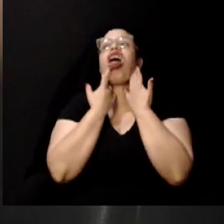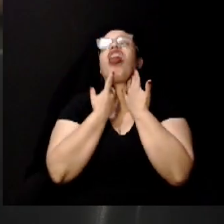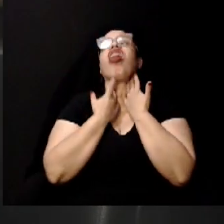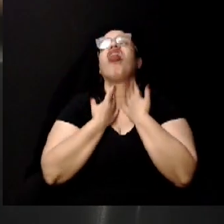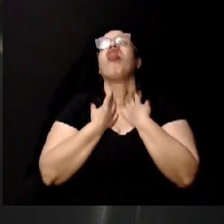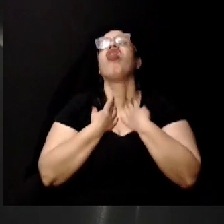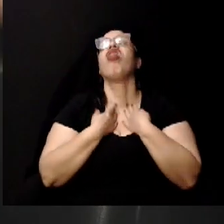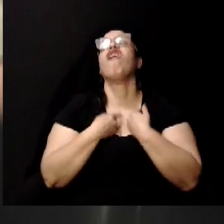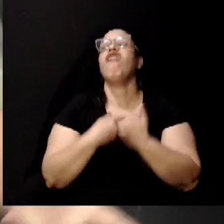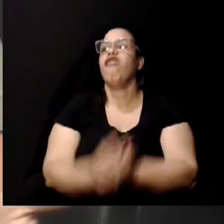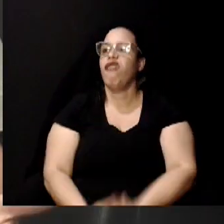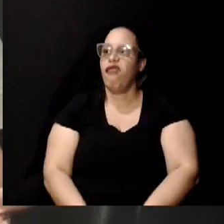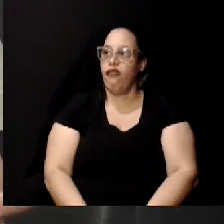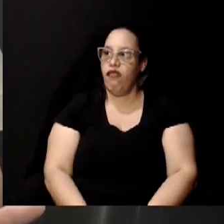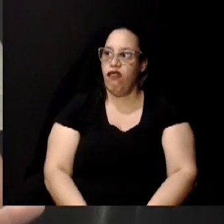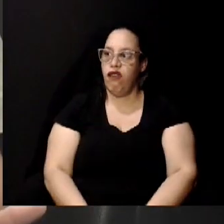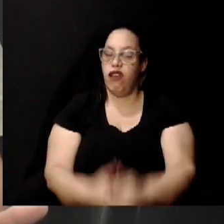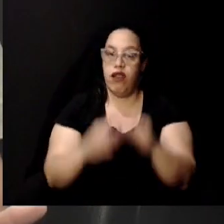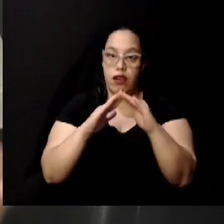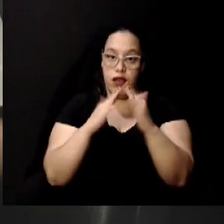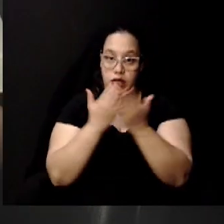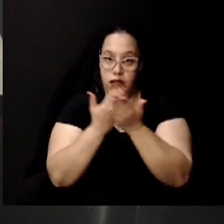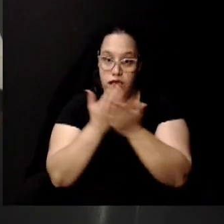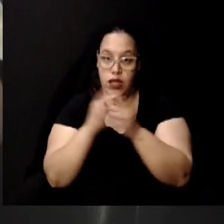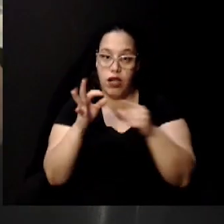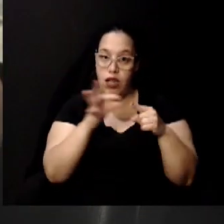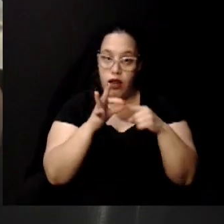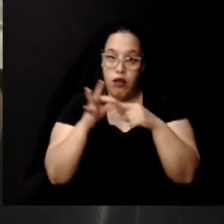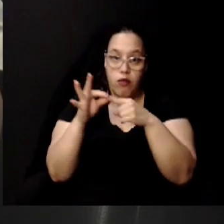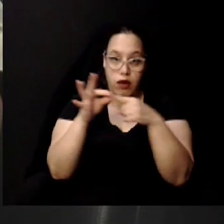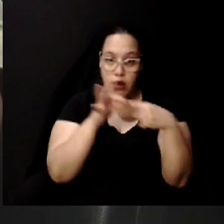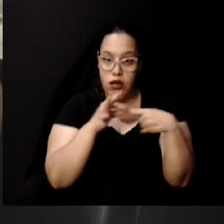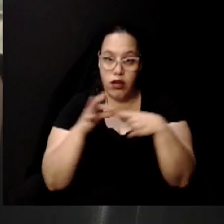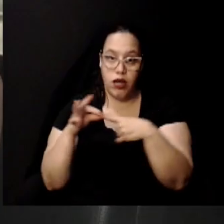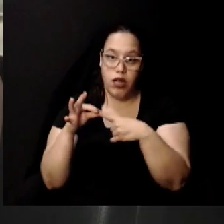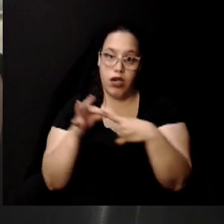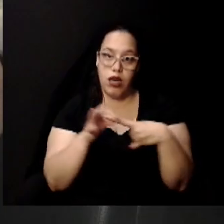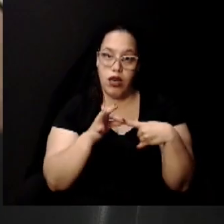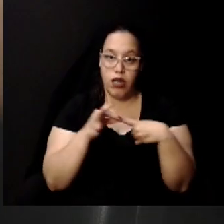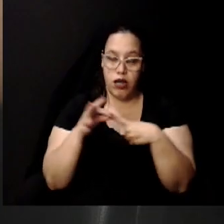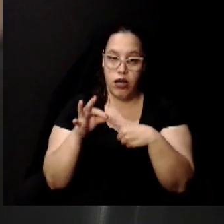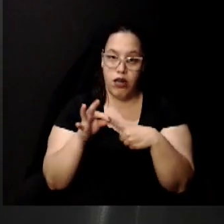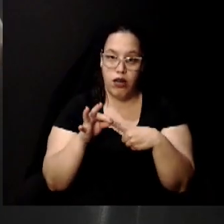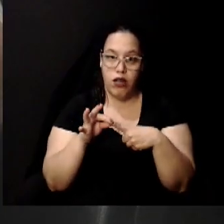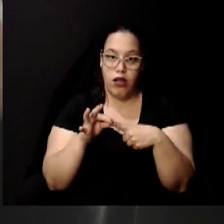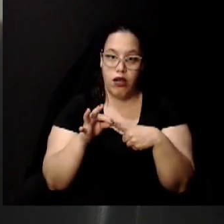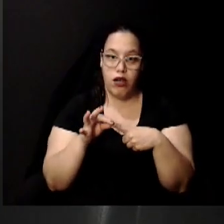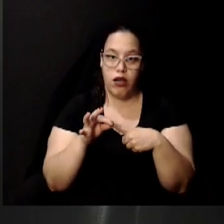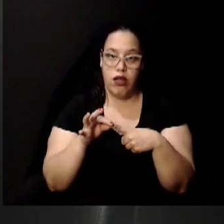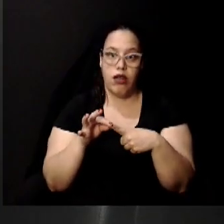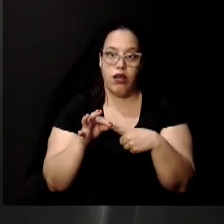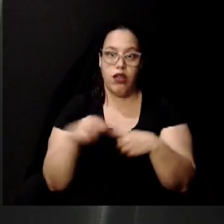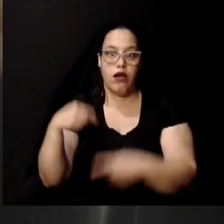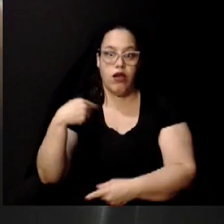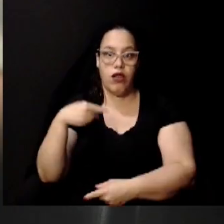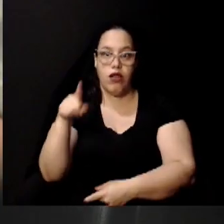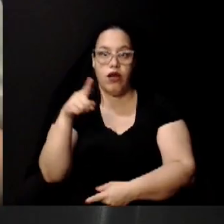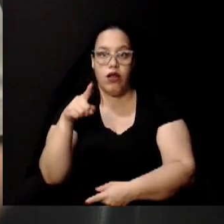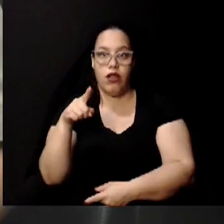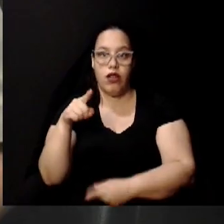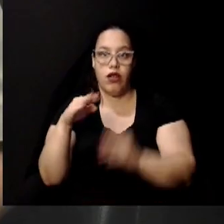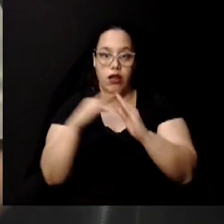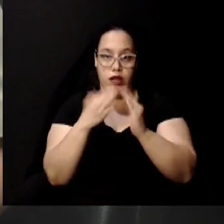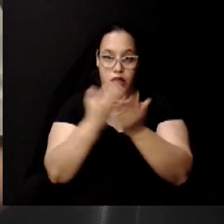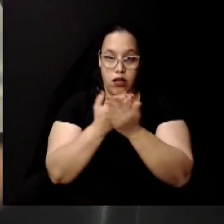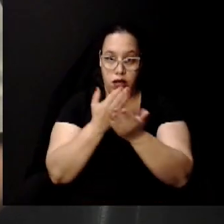escolas, principalmente escolas periféricas, elas estão, assim, a gente esteve em escolas durante a